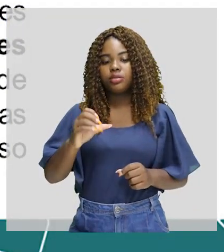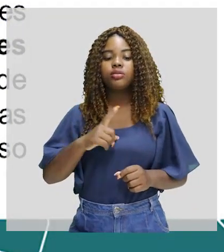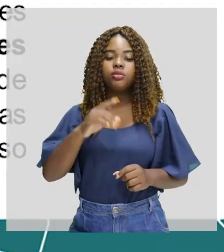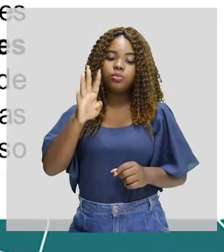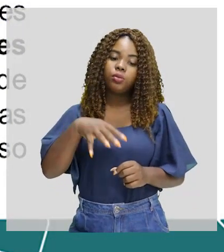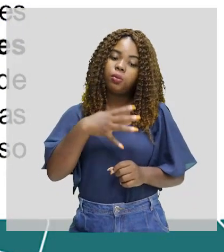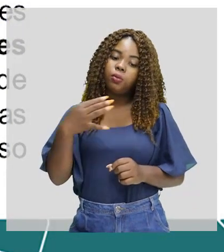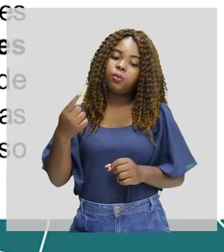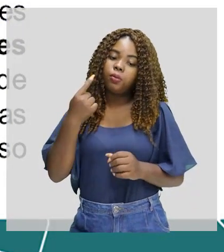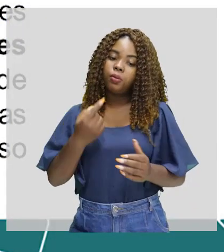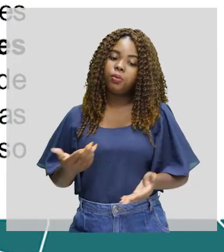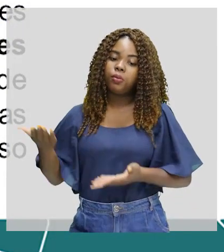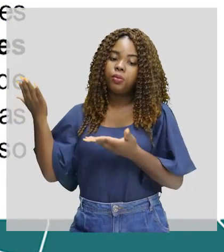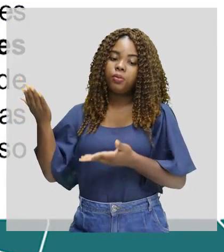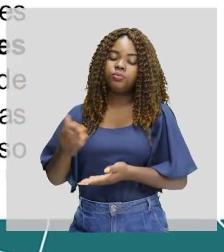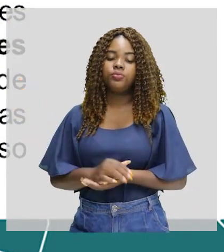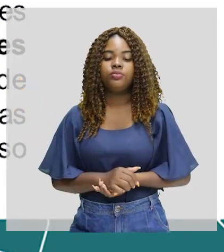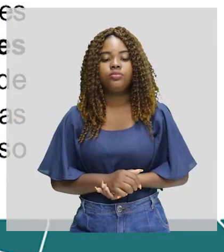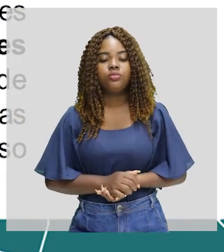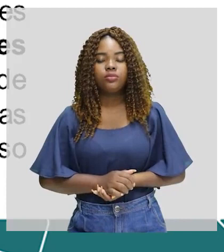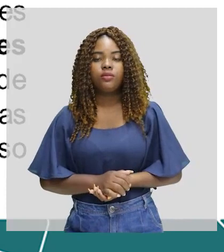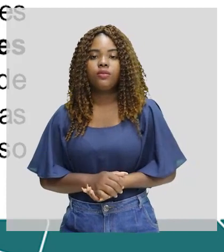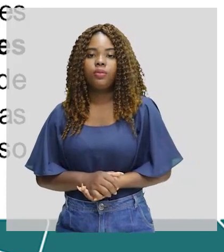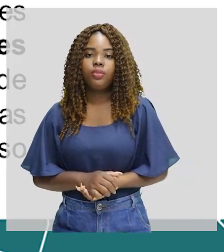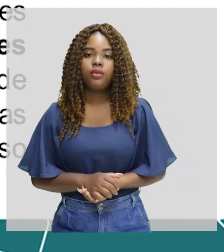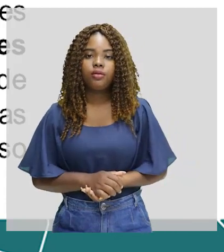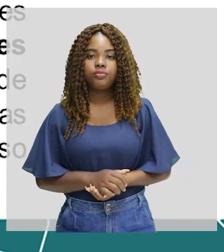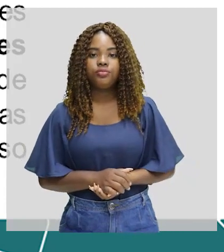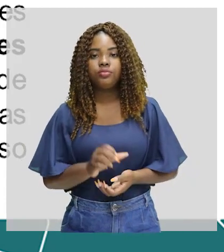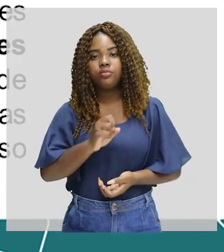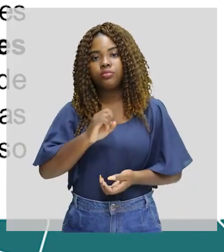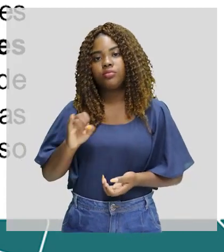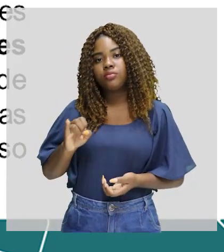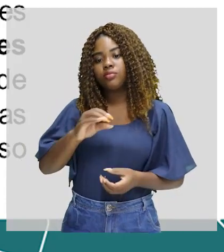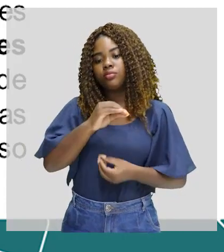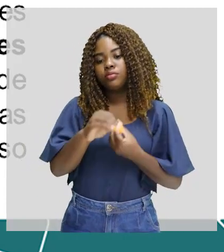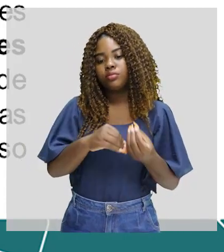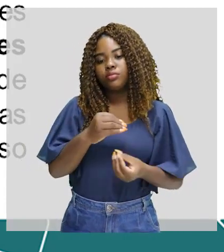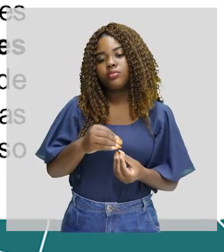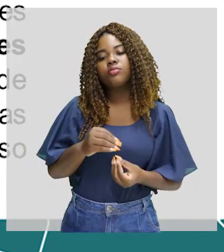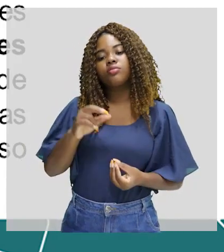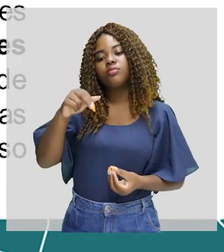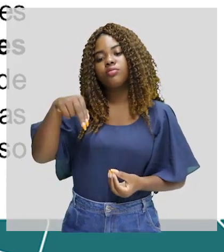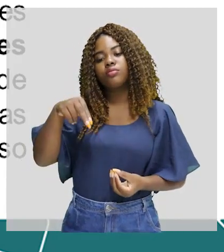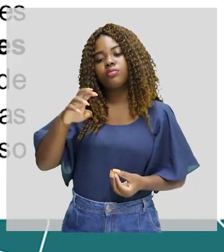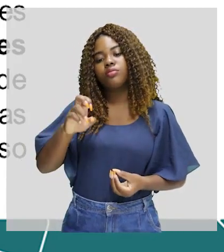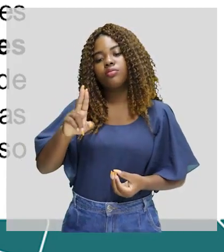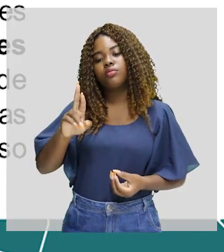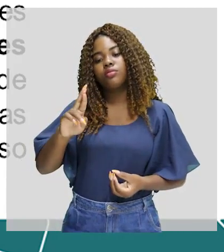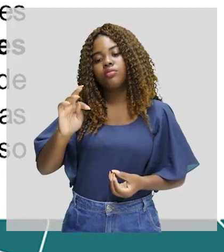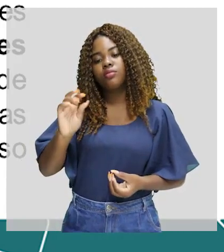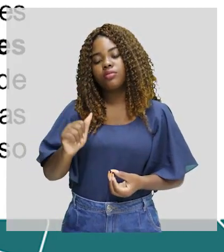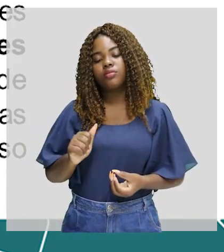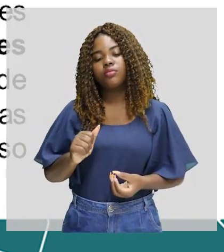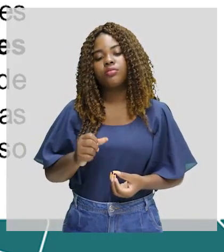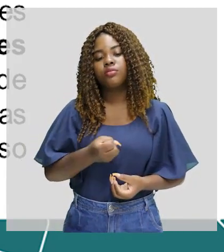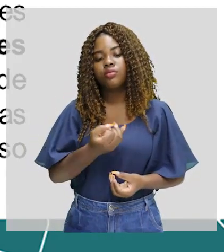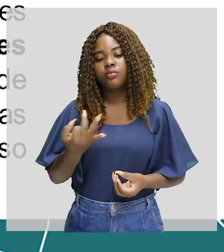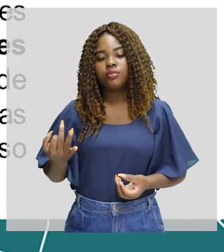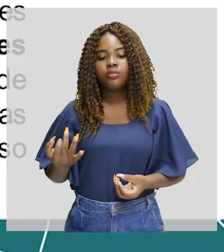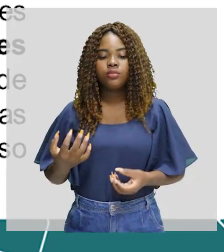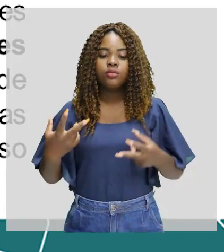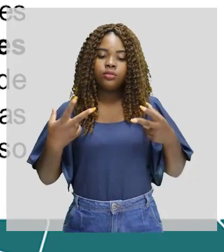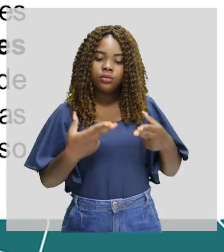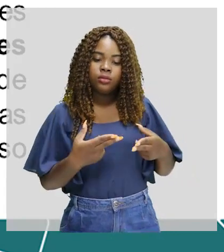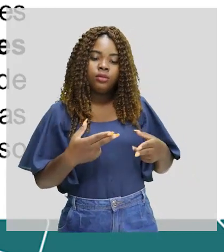quadro, nessa tabela. Então, se a solução estiver neutra, a quantidade de H+ vai ser igual à quantidade de